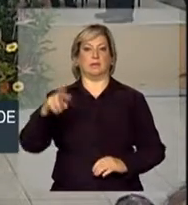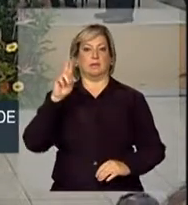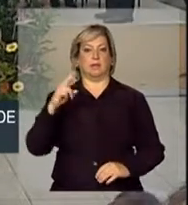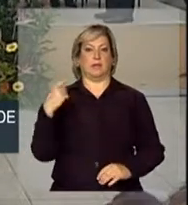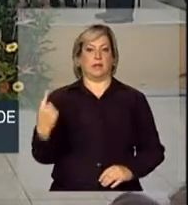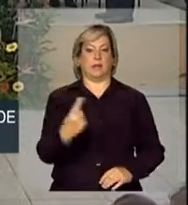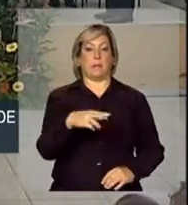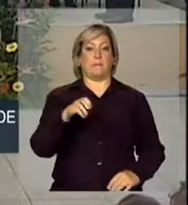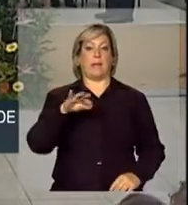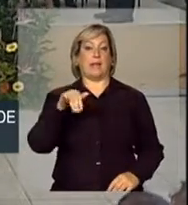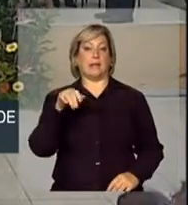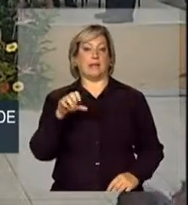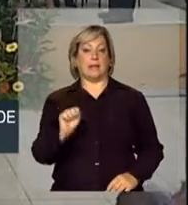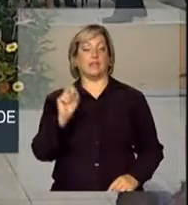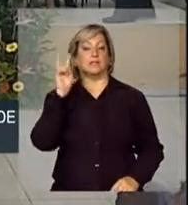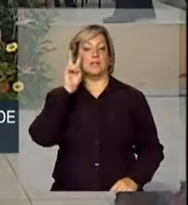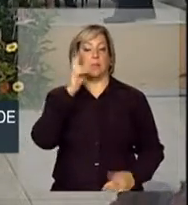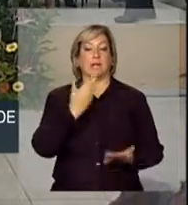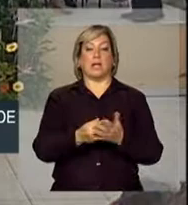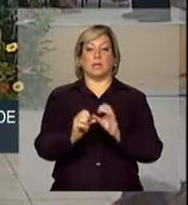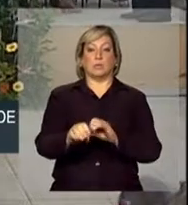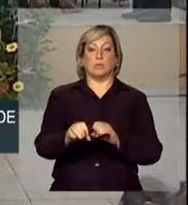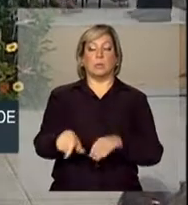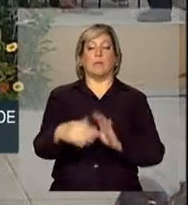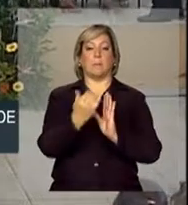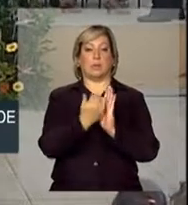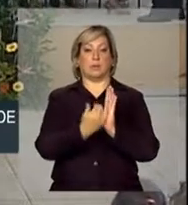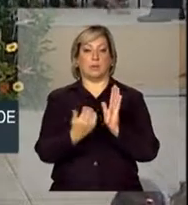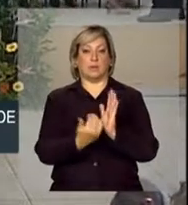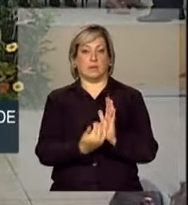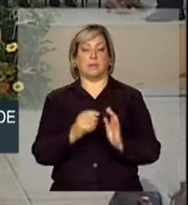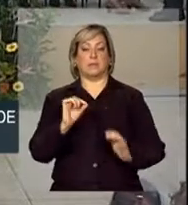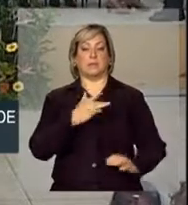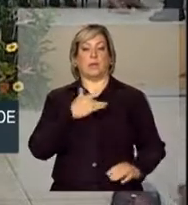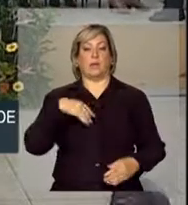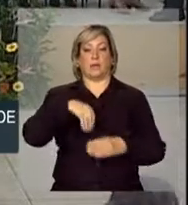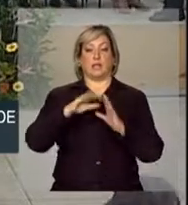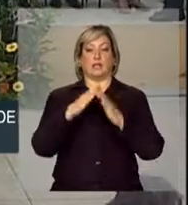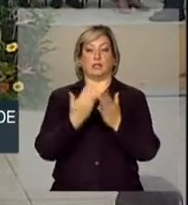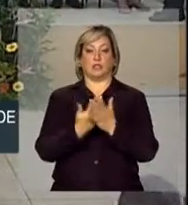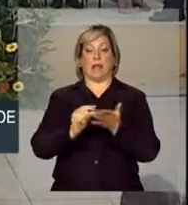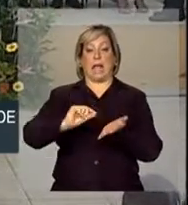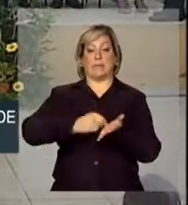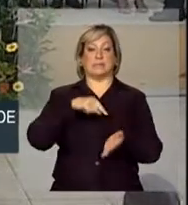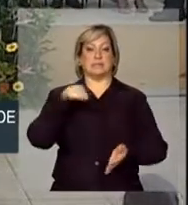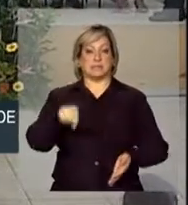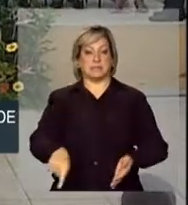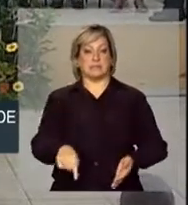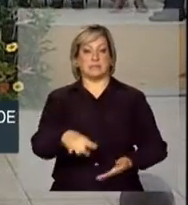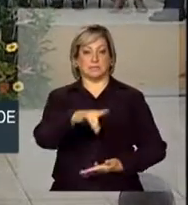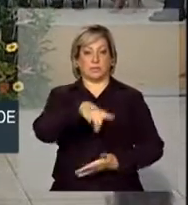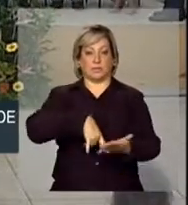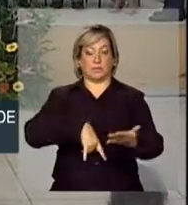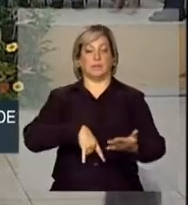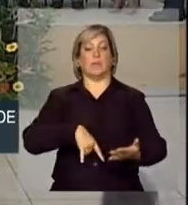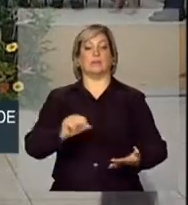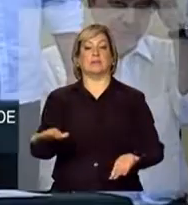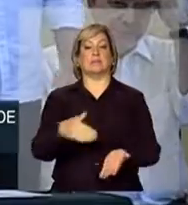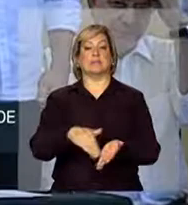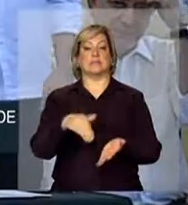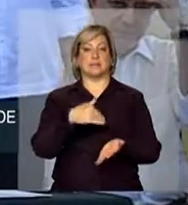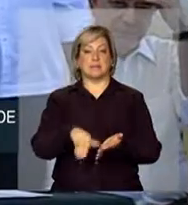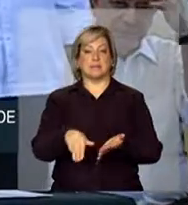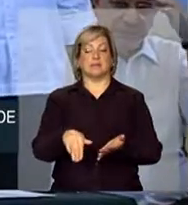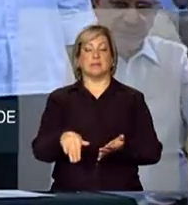e metas inerentes à educação do programa saúde na escola assina o termo senhor